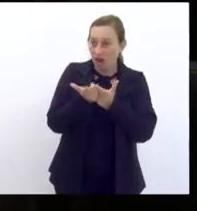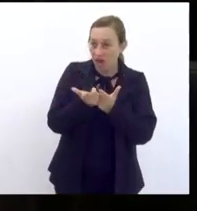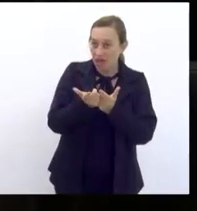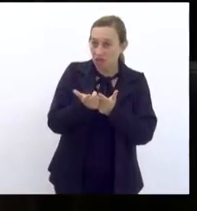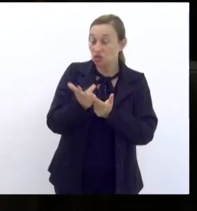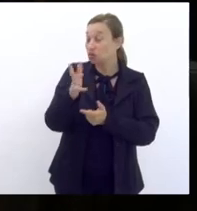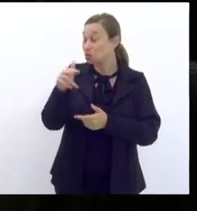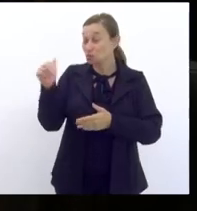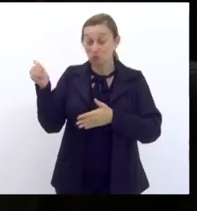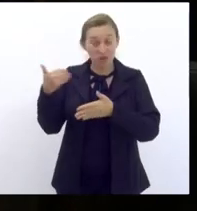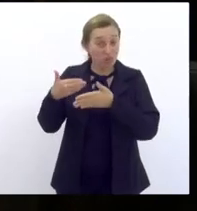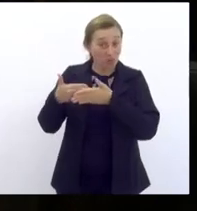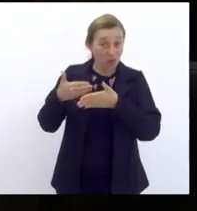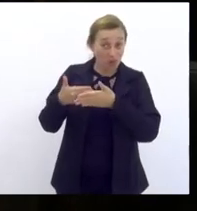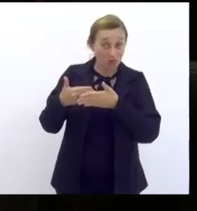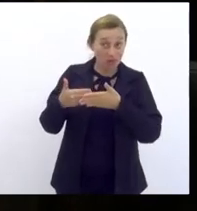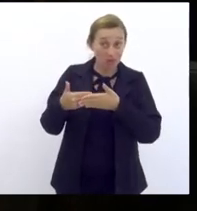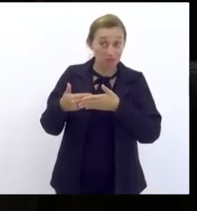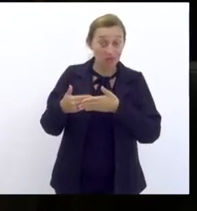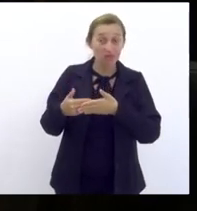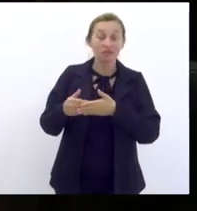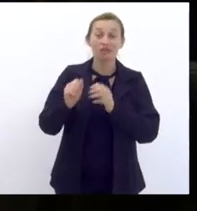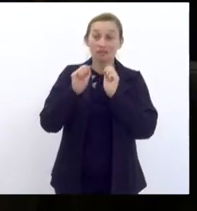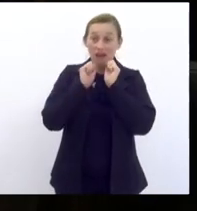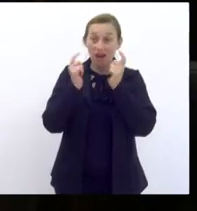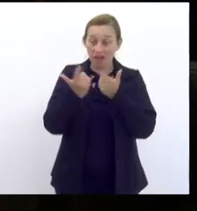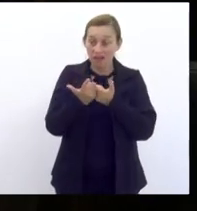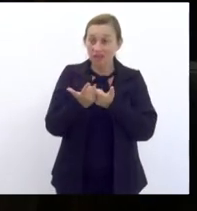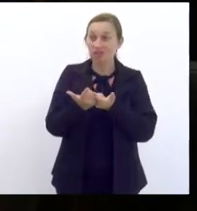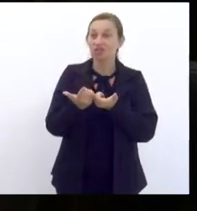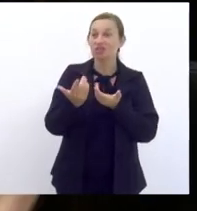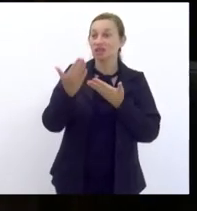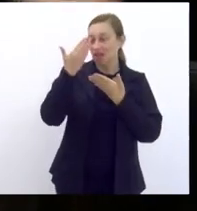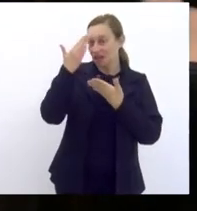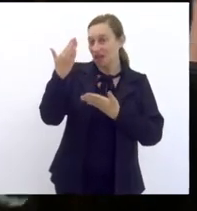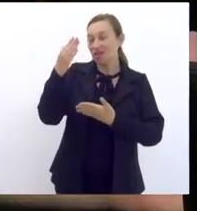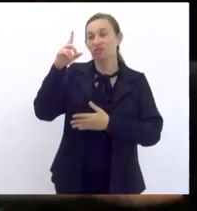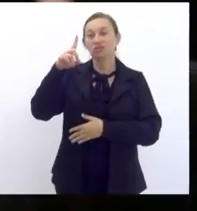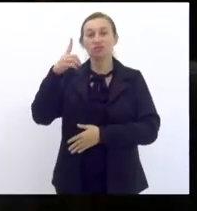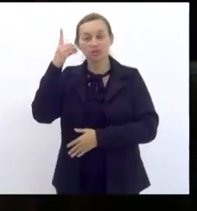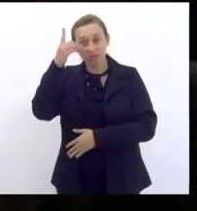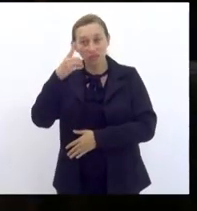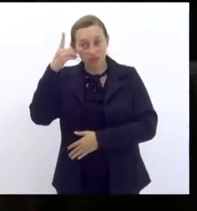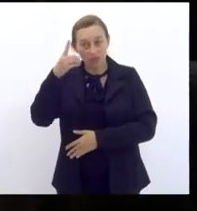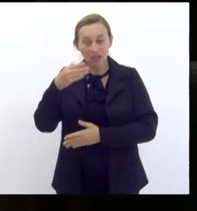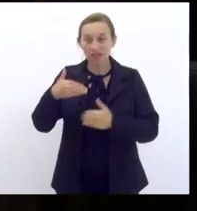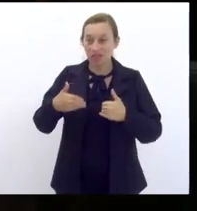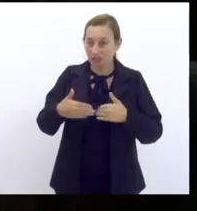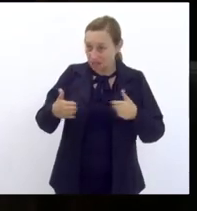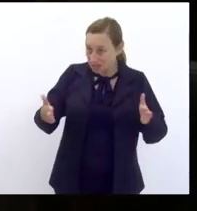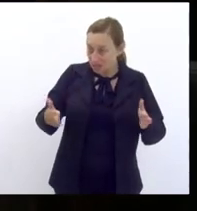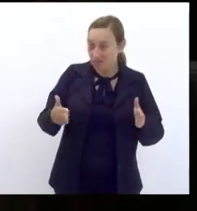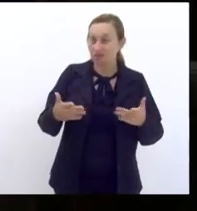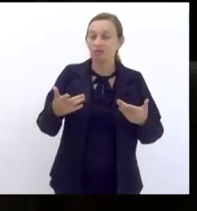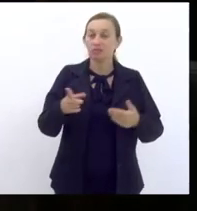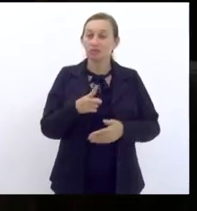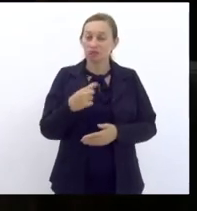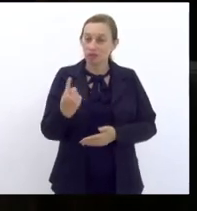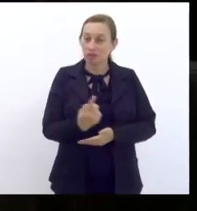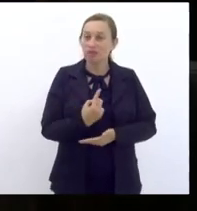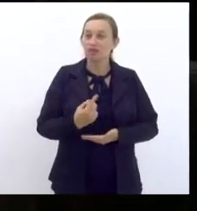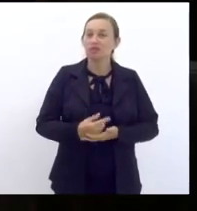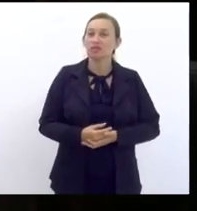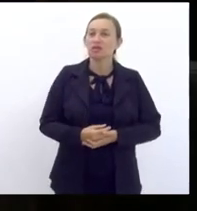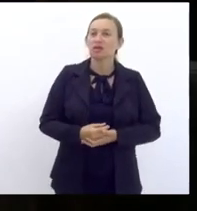tivemos tão próximo da leve graças ao Deputado que tá abrindo essa porta pra gente aí